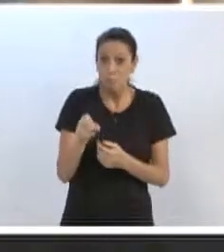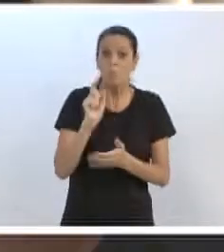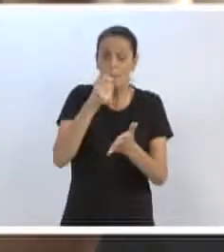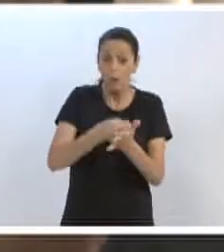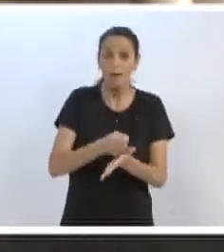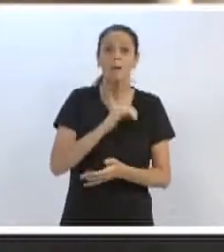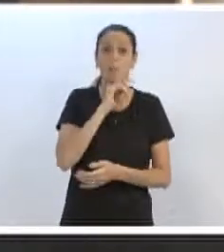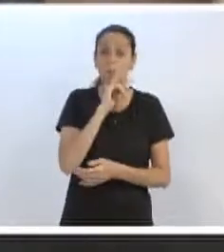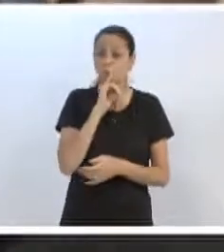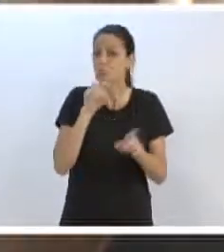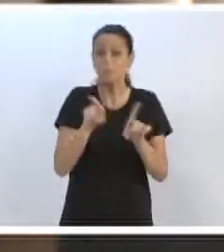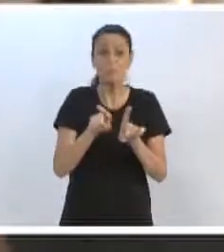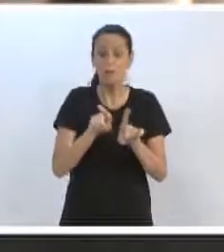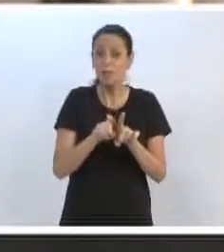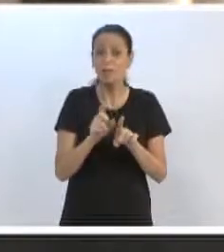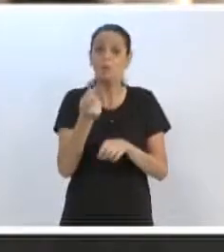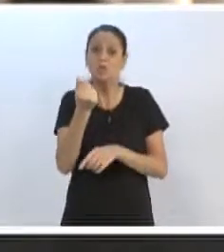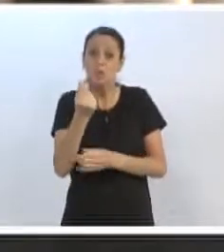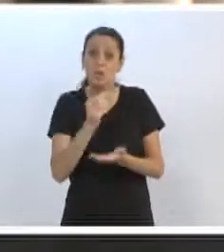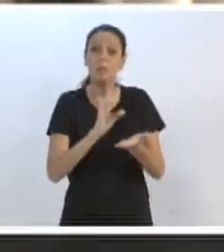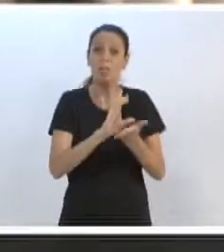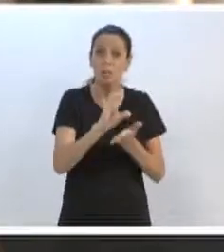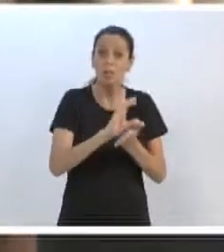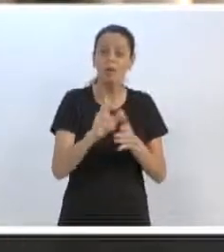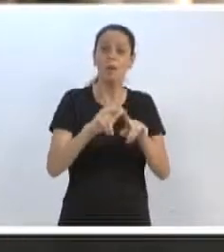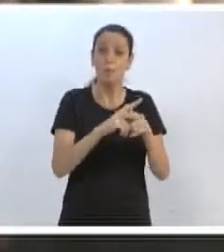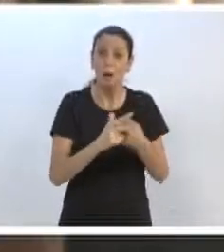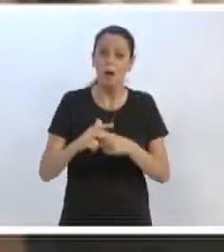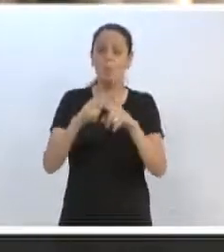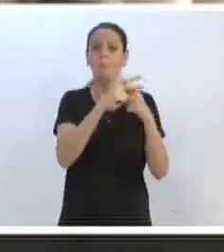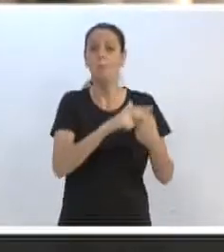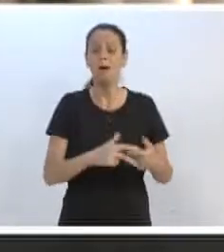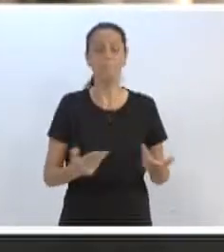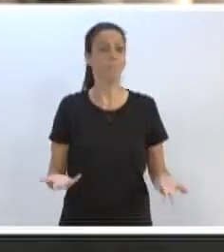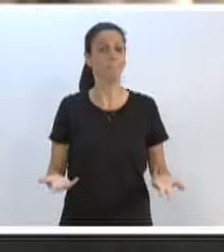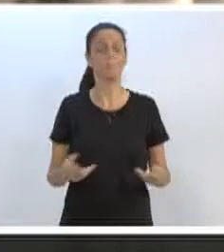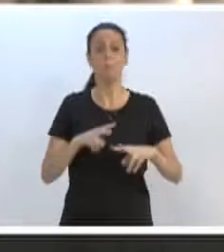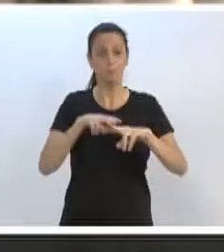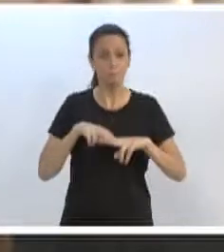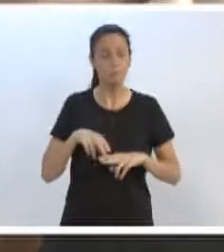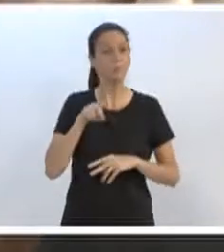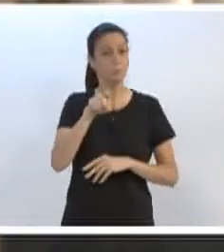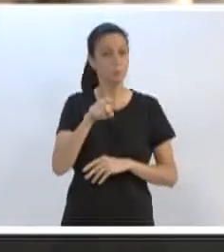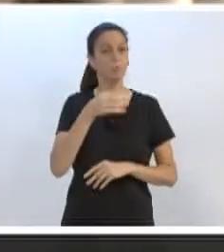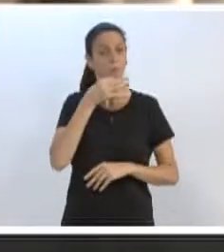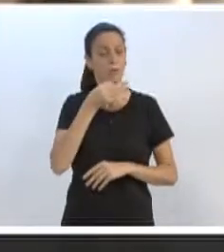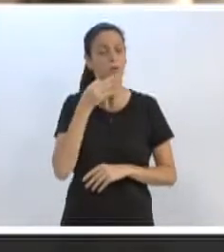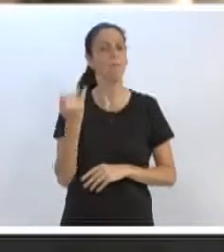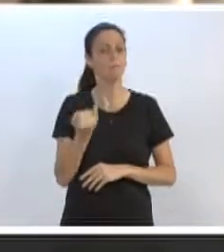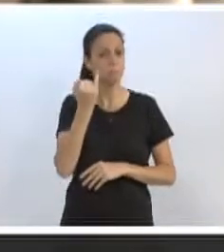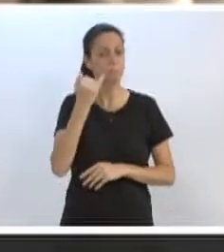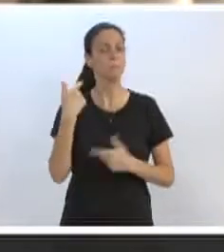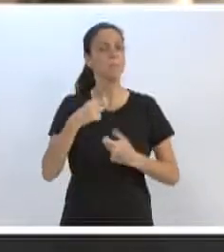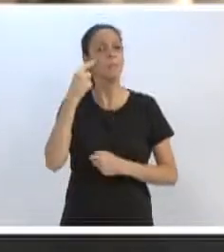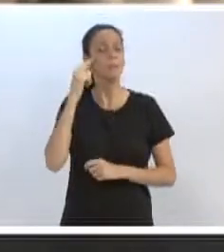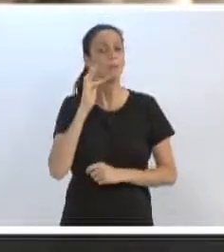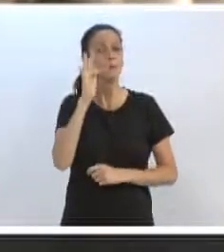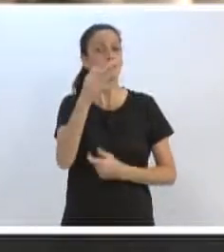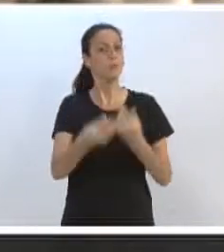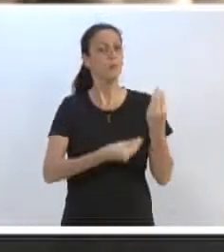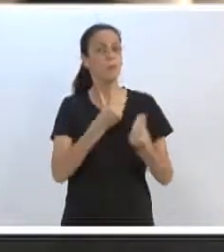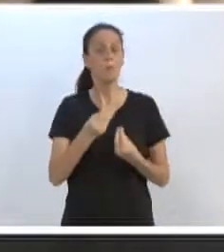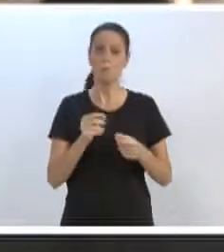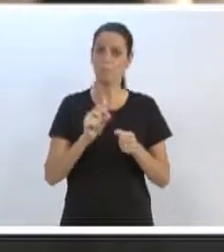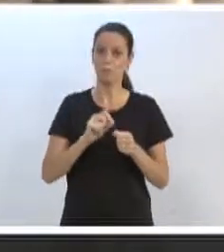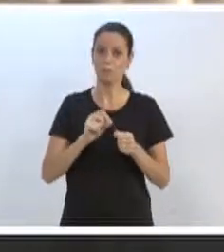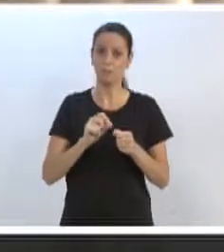é repassado para fazer essa reparação. Eu acho que é importante essa colocação, temos que sim avaliar futuramente, quem sabe,